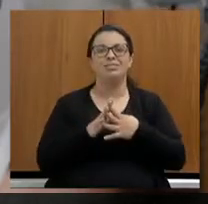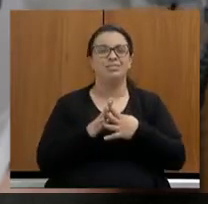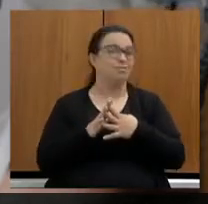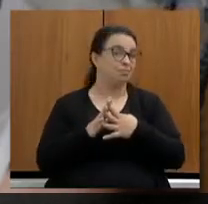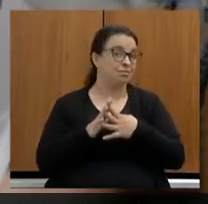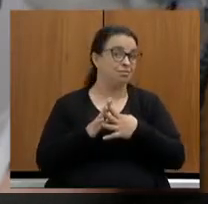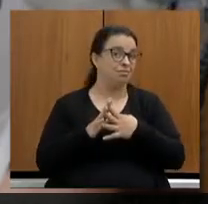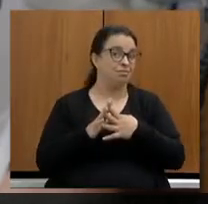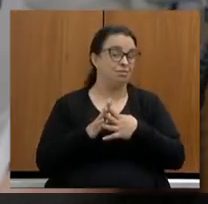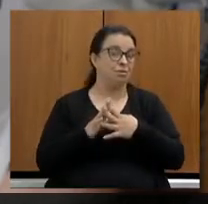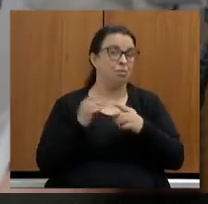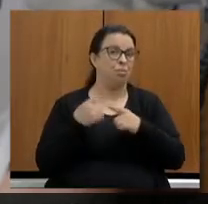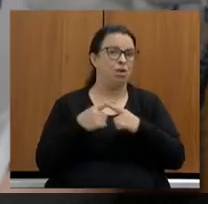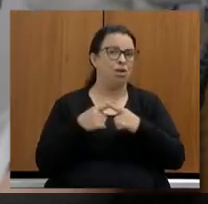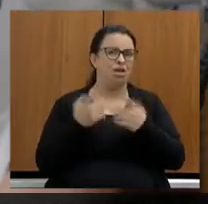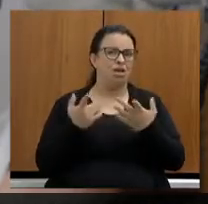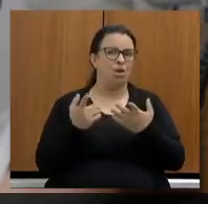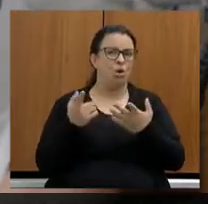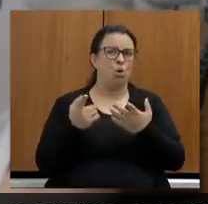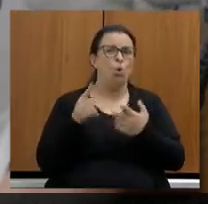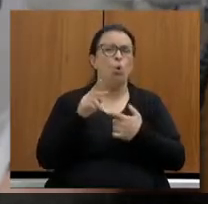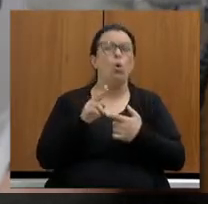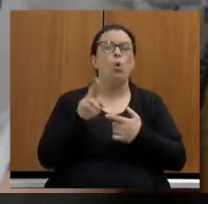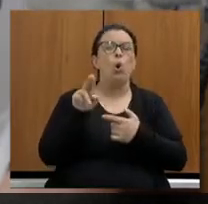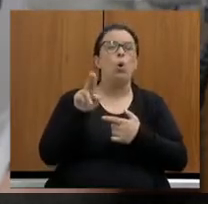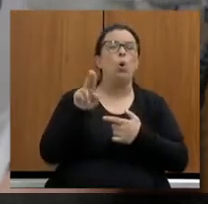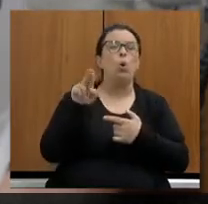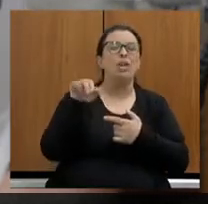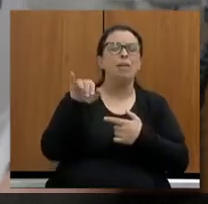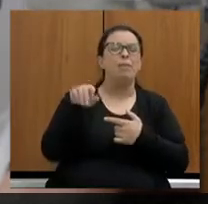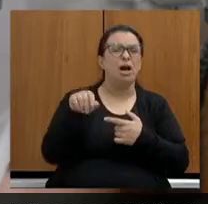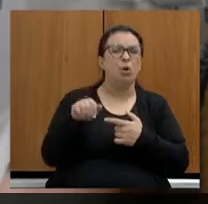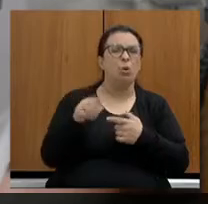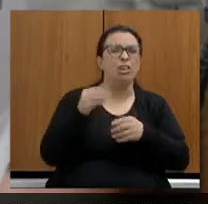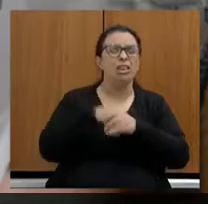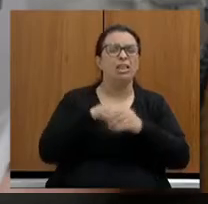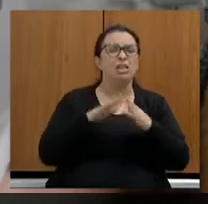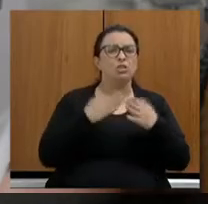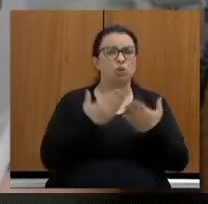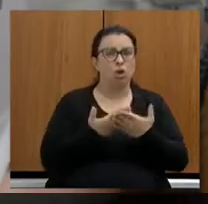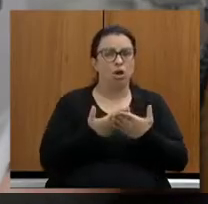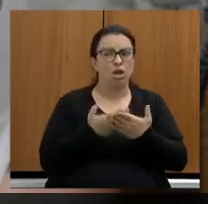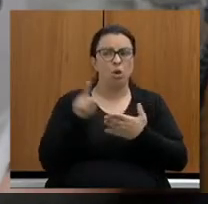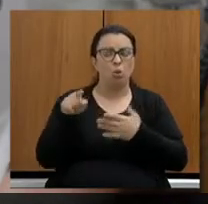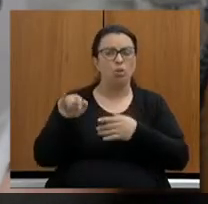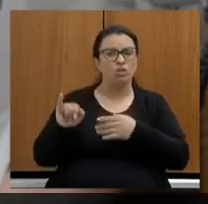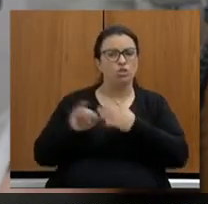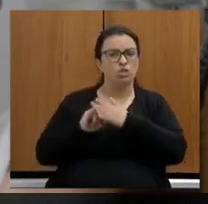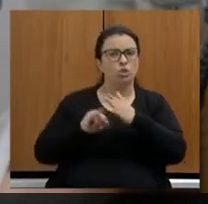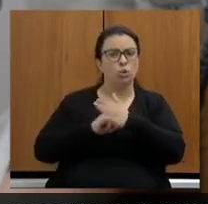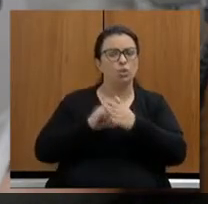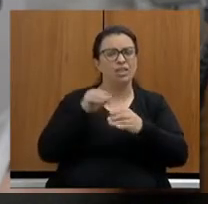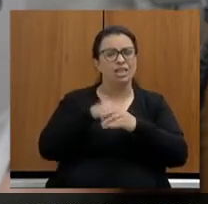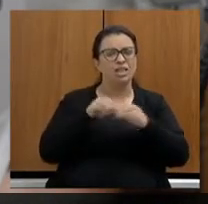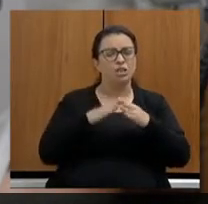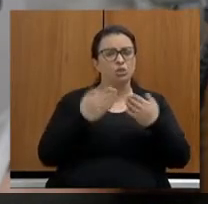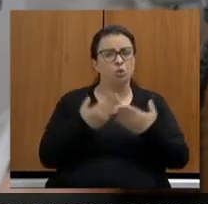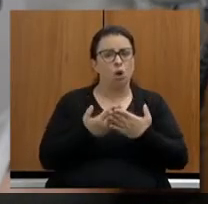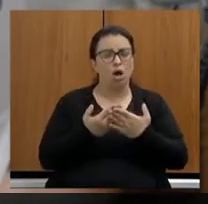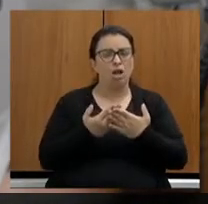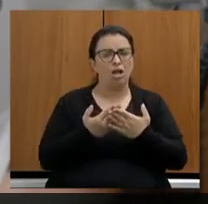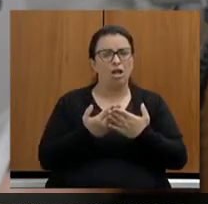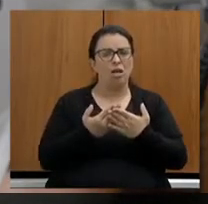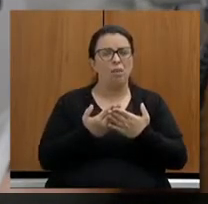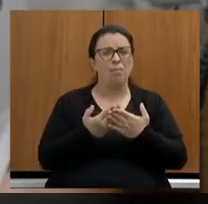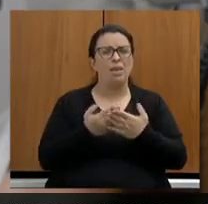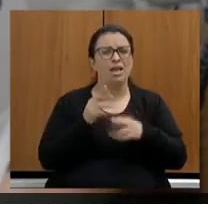dentro da escola ou essa Instituto acabar de Pernambuco e co-responsabilidade na educação para cuidar de questões importantes aqui